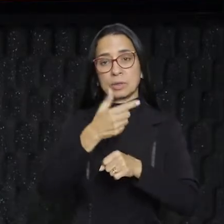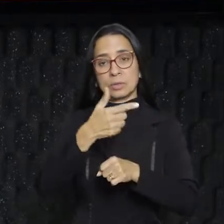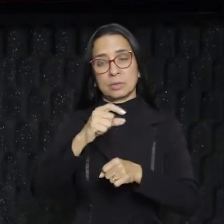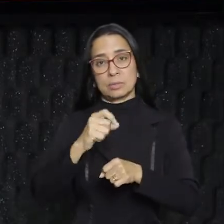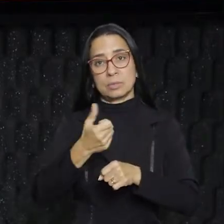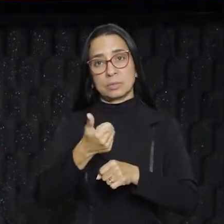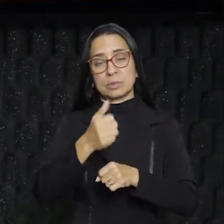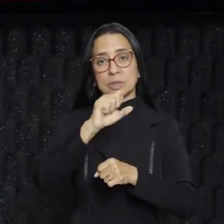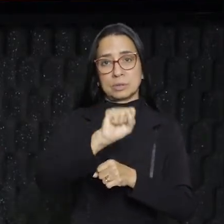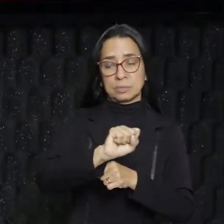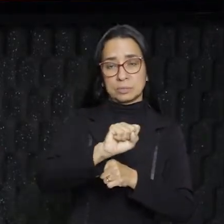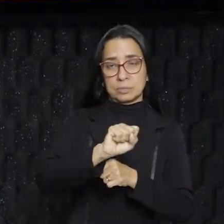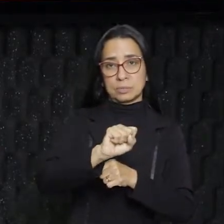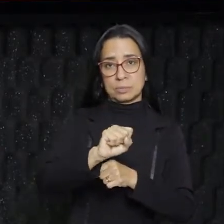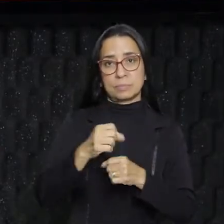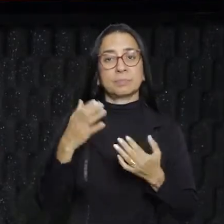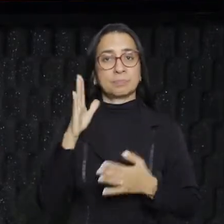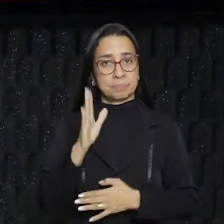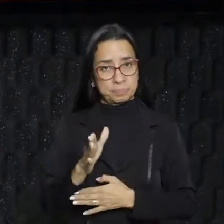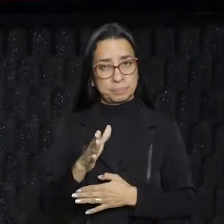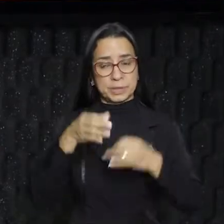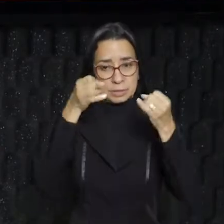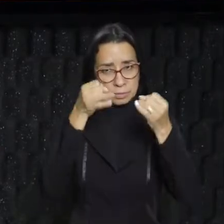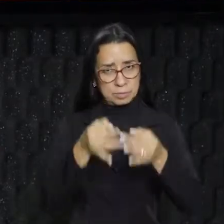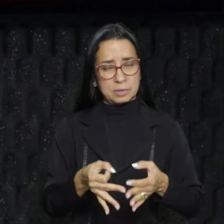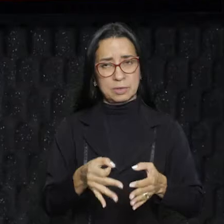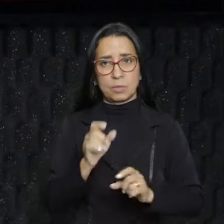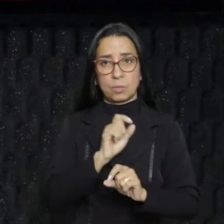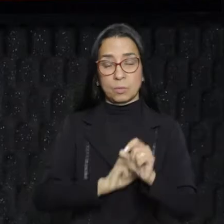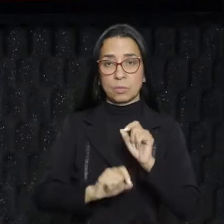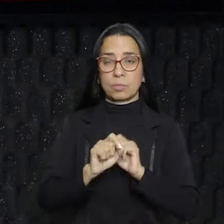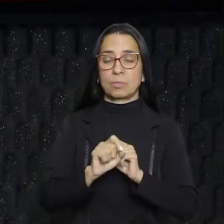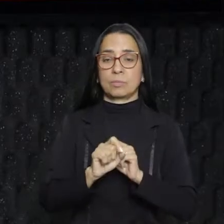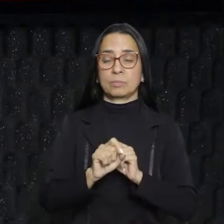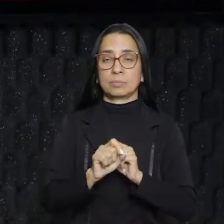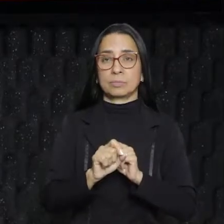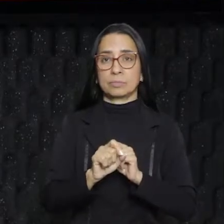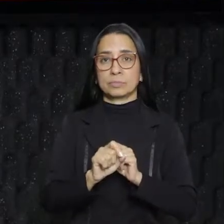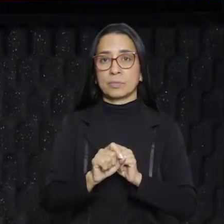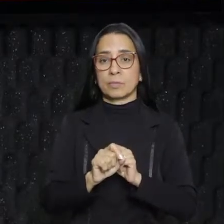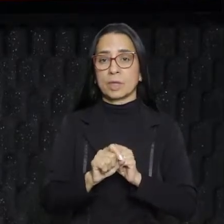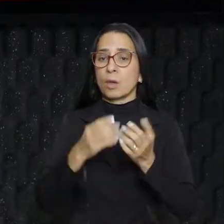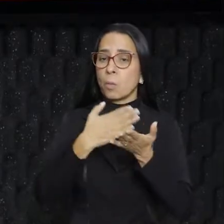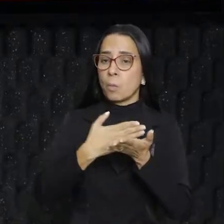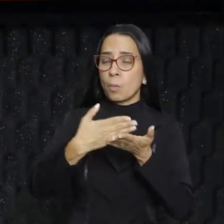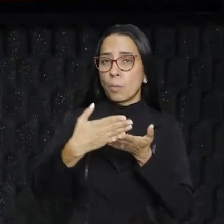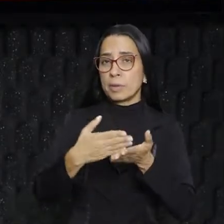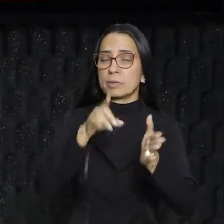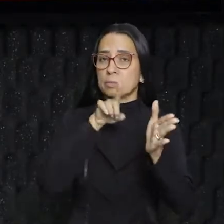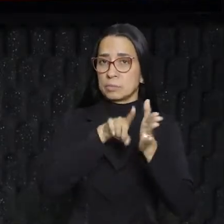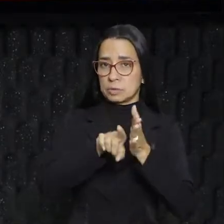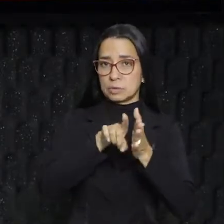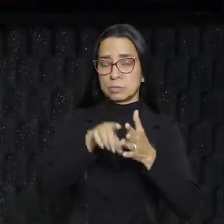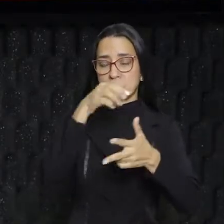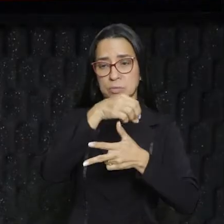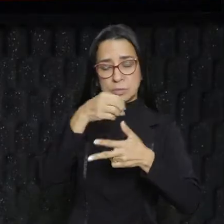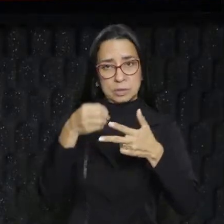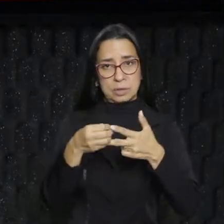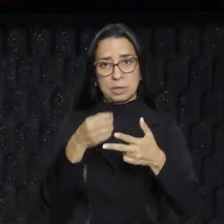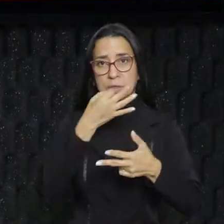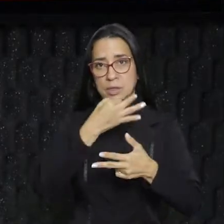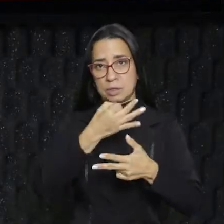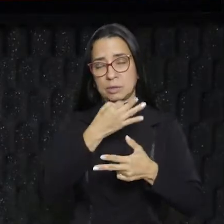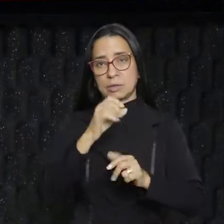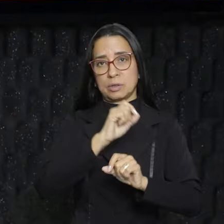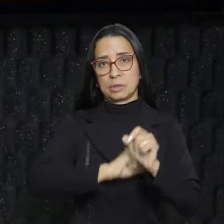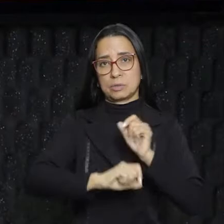sendo cobradas. Eu já te expliquei, mas eu vou repetir, tá certo? Eu gosto de começar analisando questões do Enem, acho que